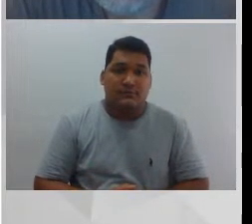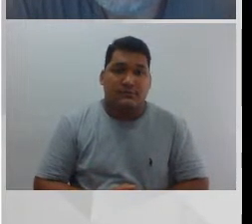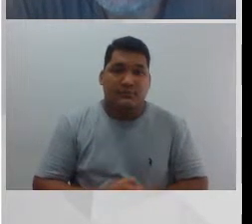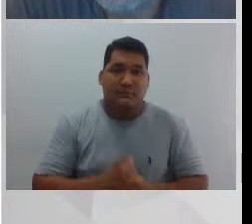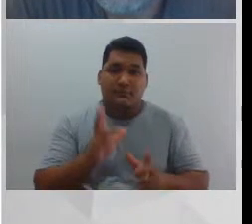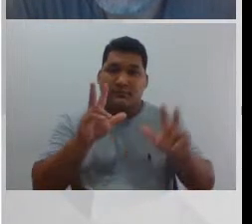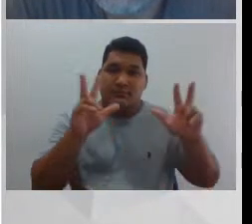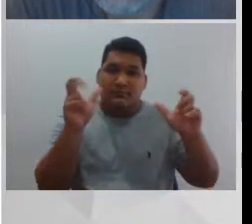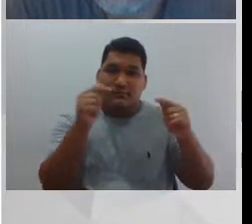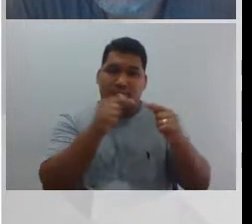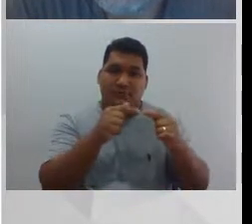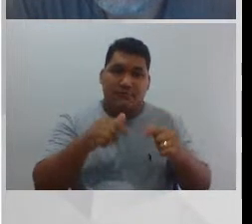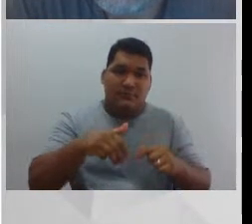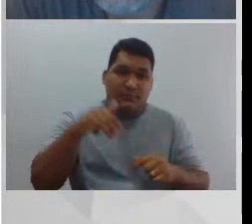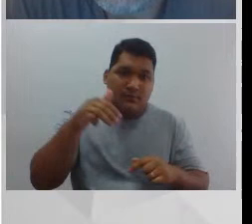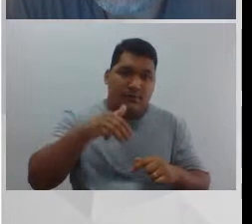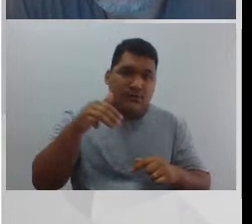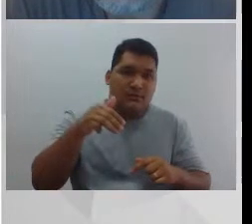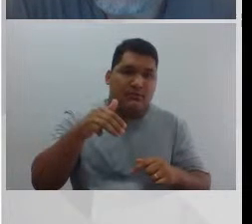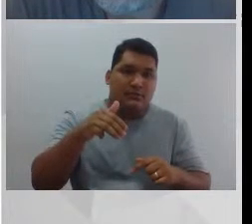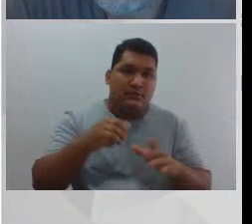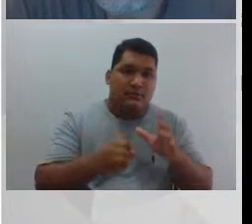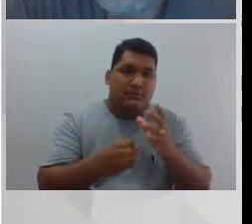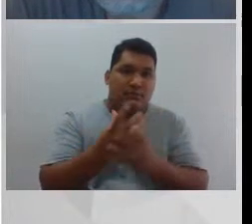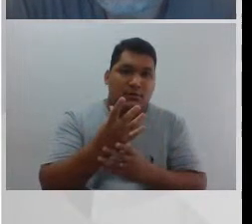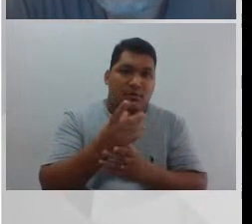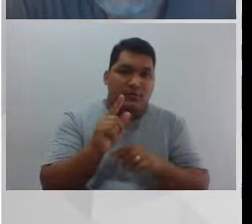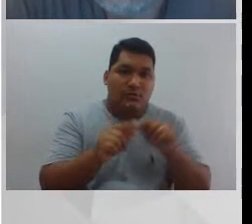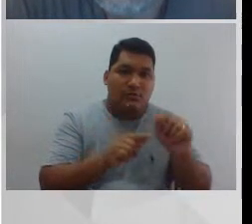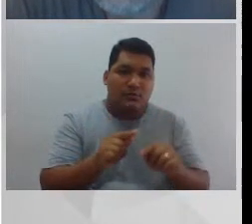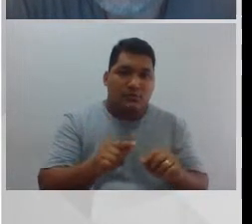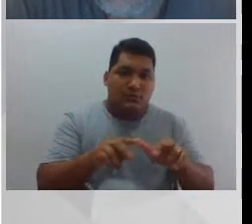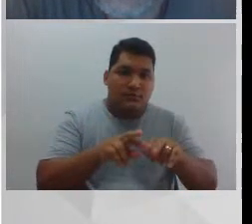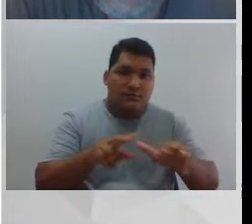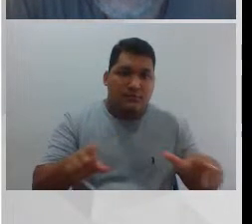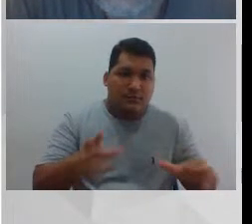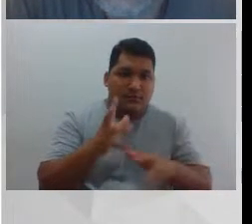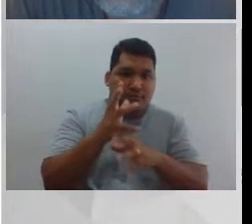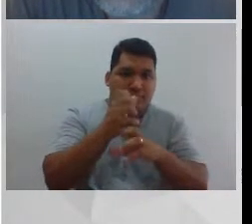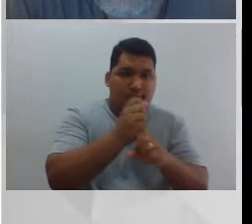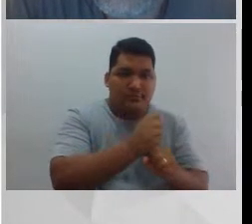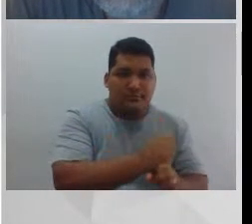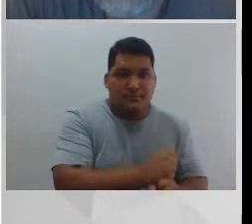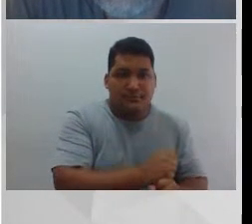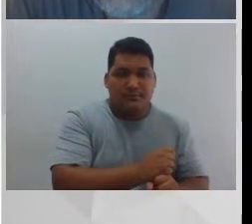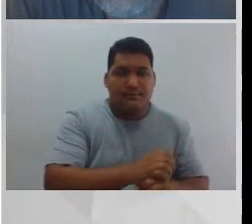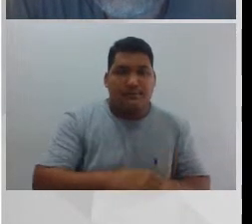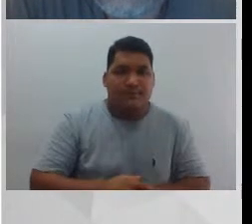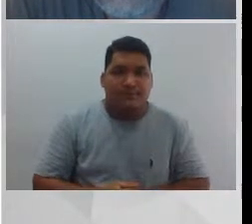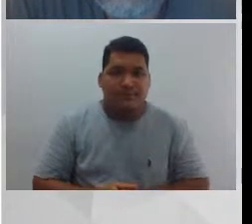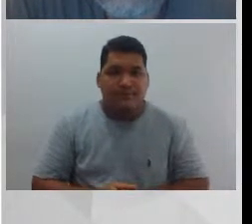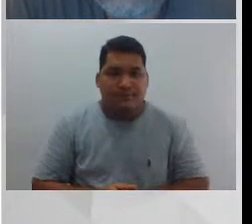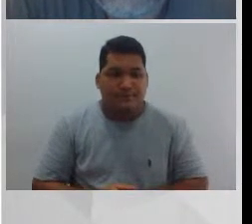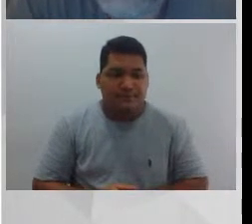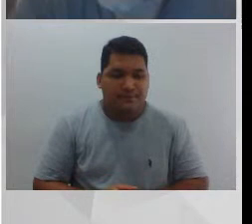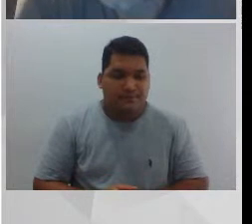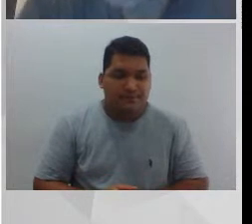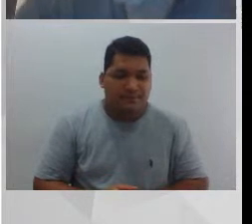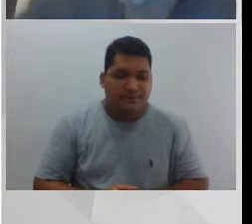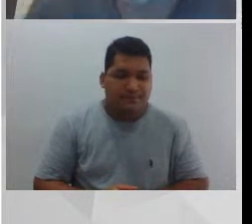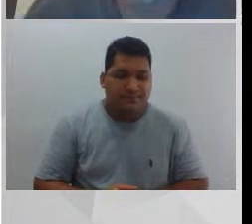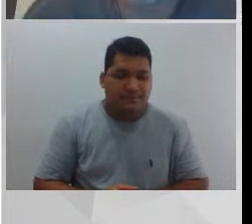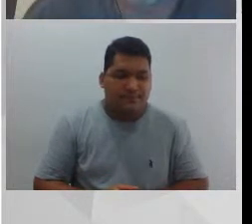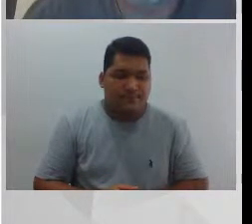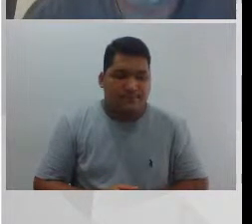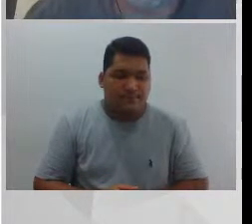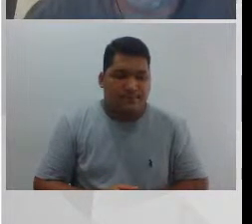né, apareceu, por exemplo, o método dos mínimos quadrados para ajuste de dados, né? Então, como